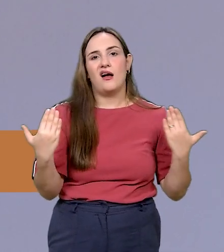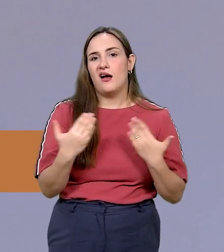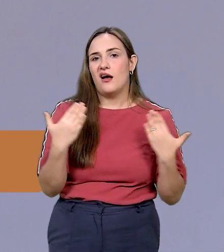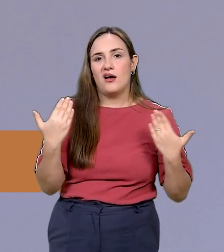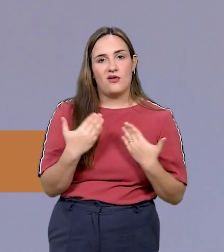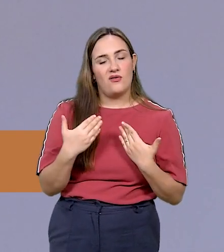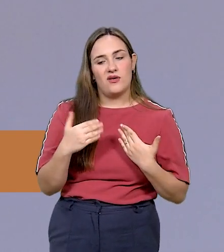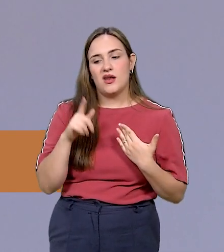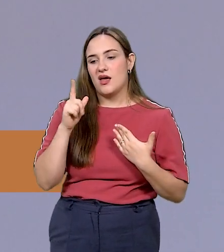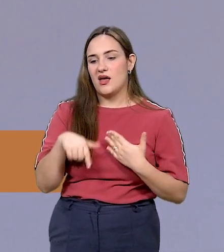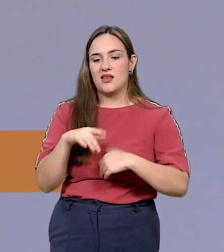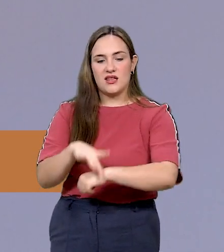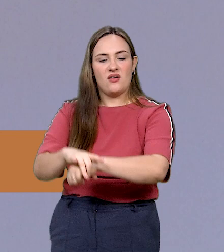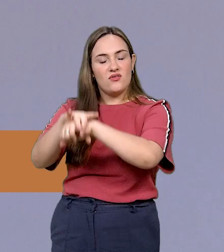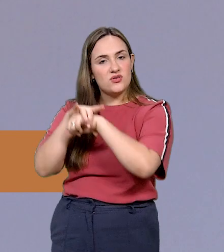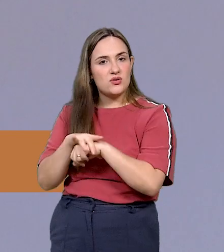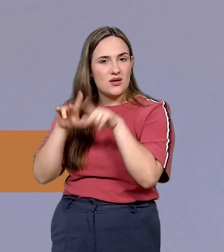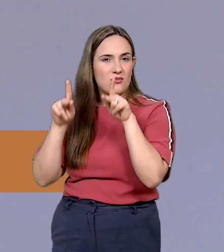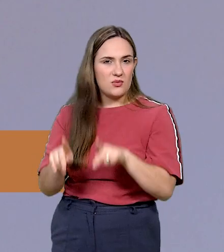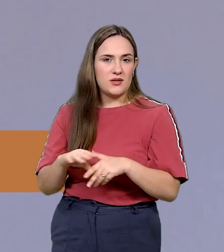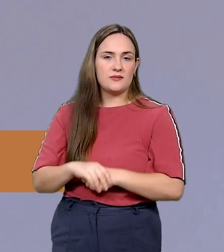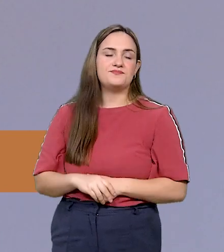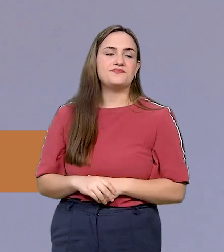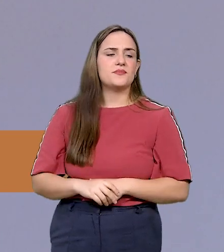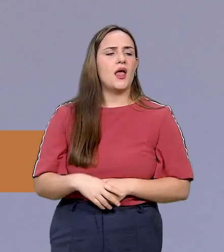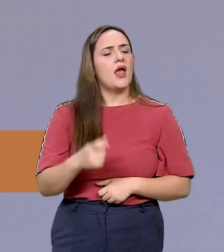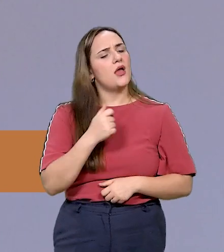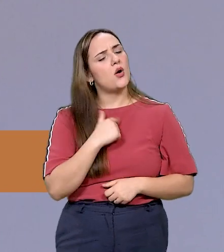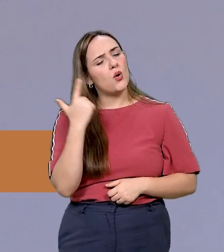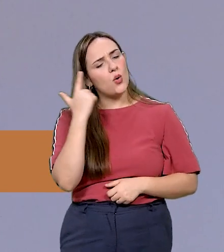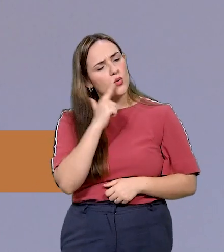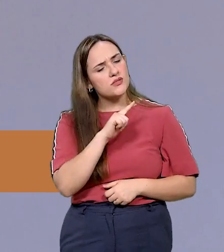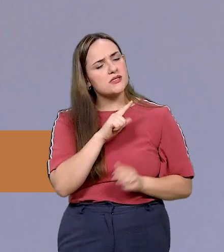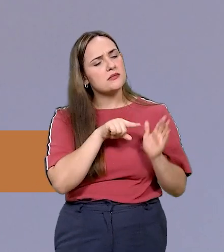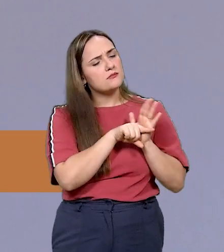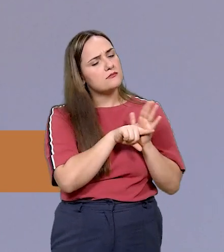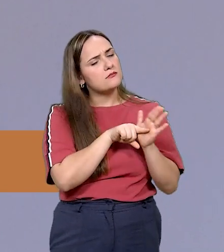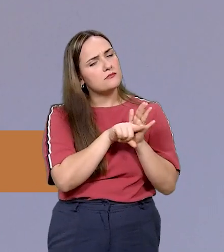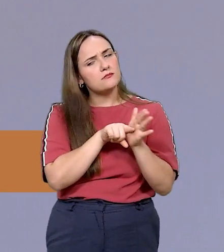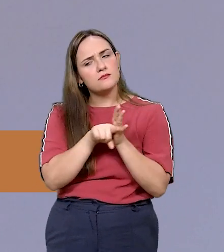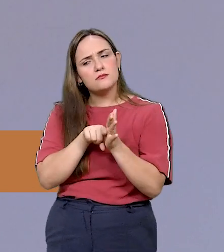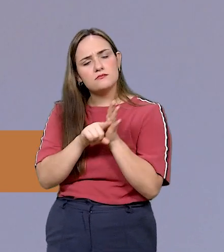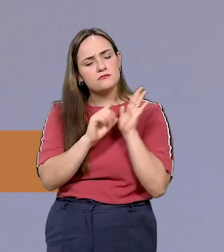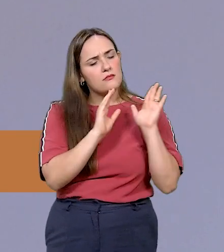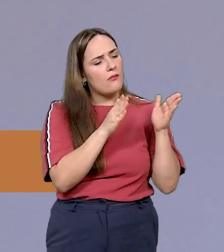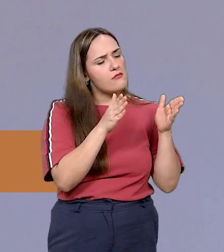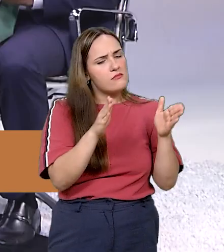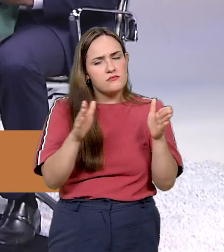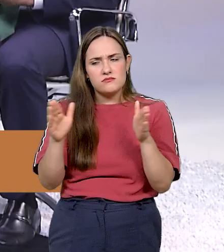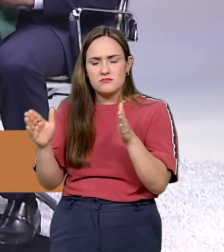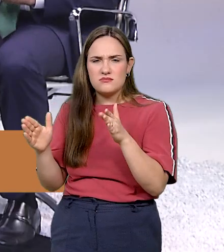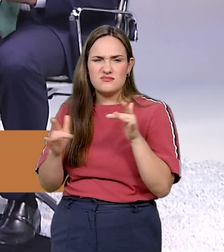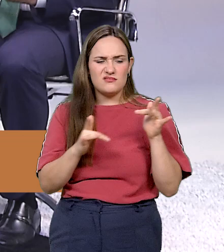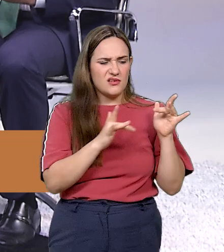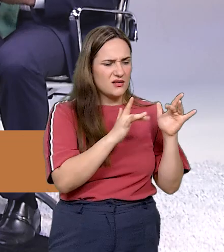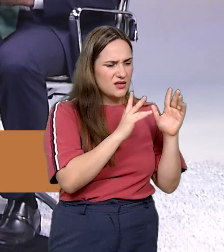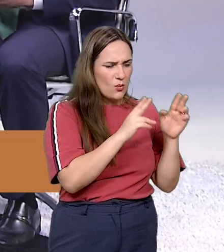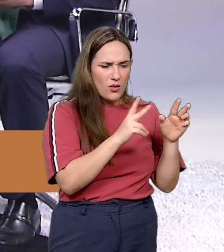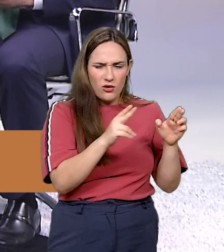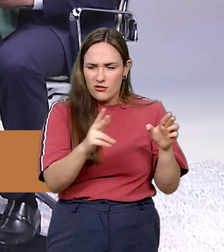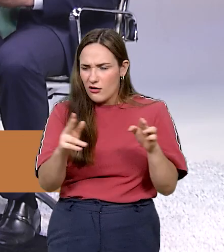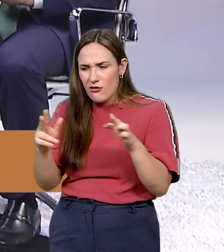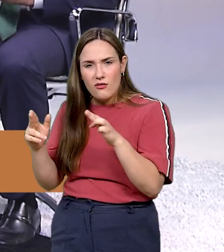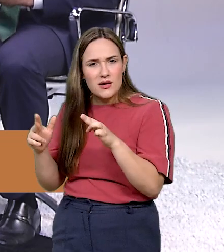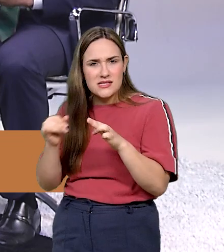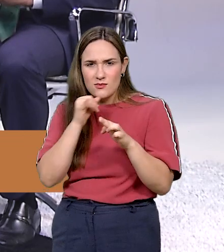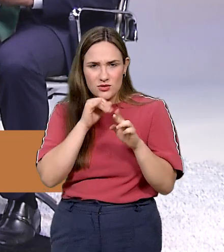lançadas numa plataforma da Defensoria Pública. E lá nós conseguimos identificar alguns casos. Como houve um aumento nessa